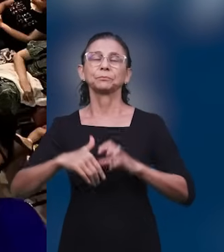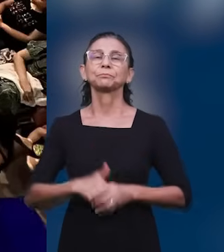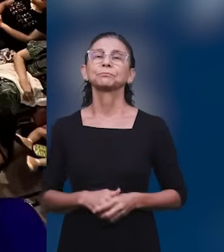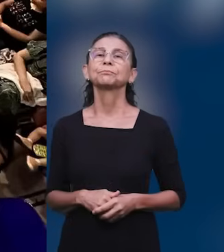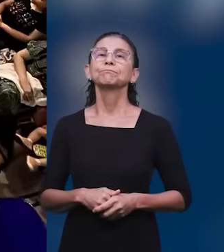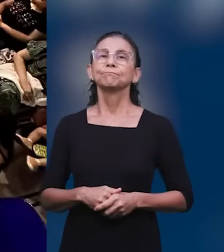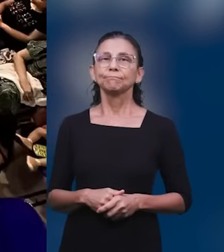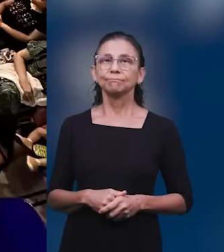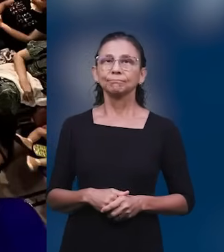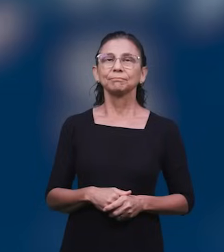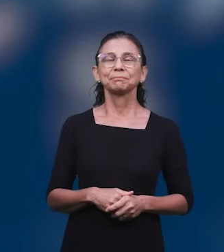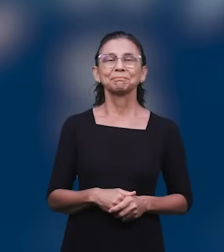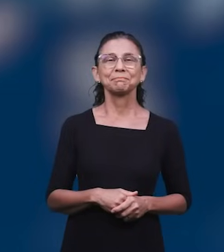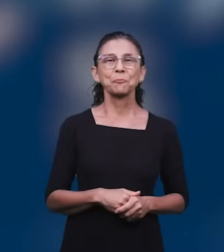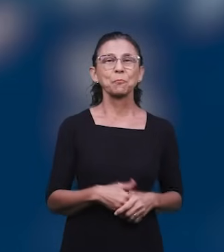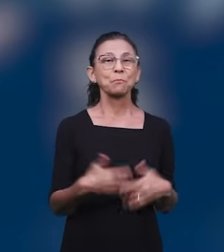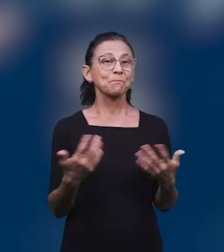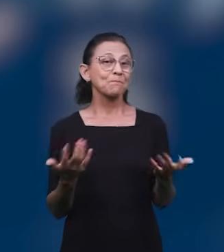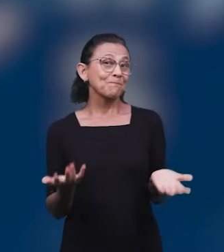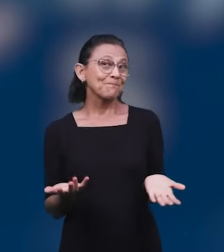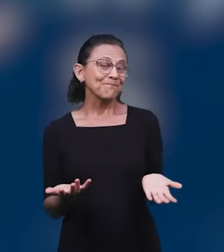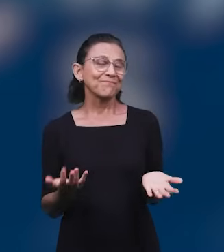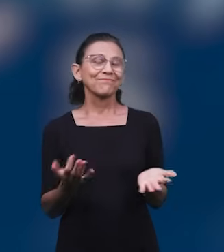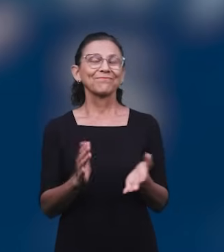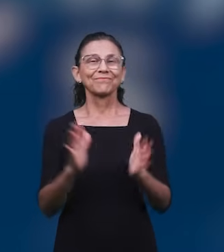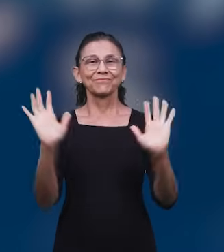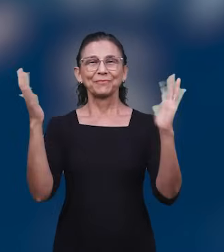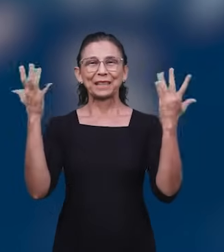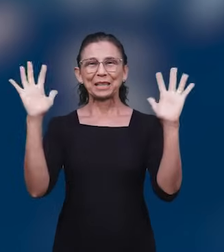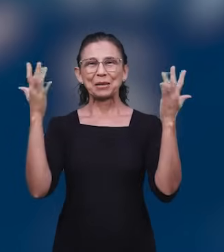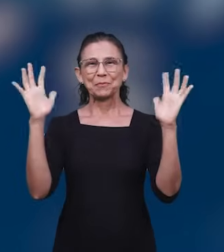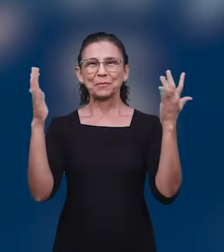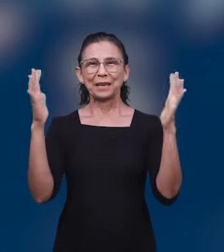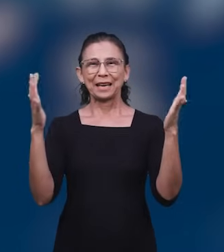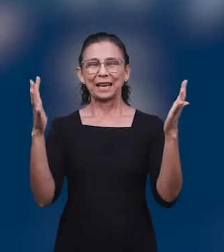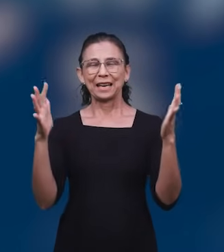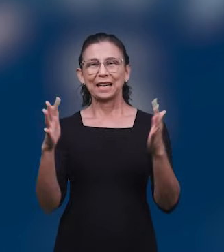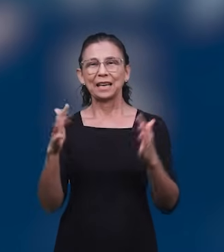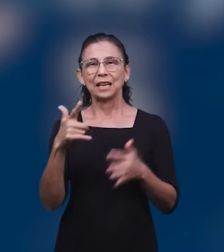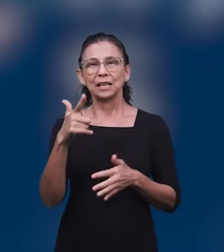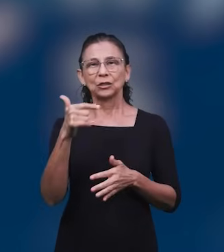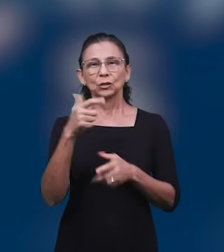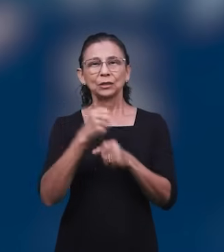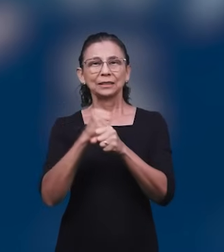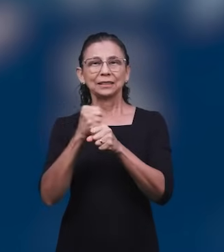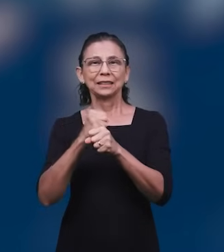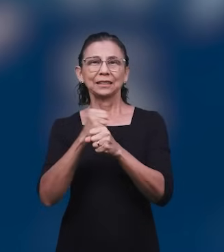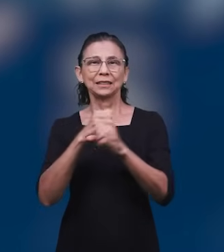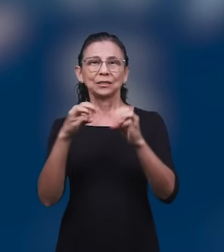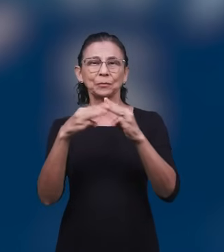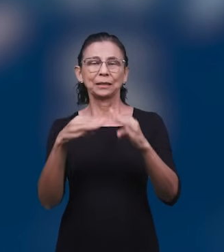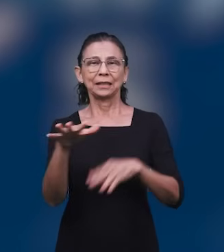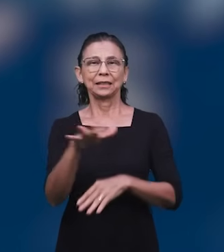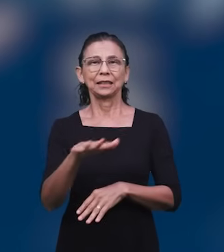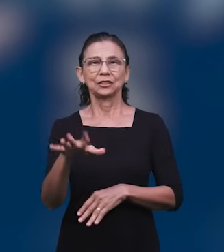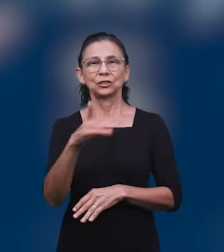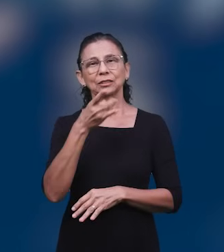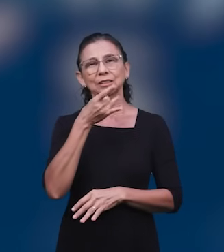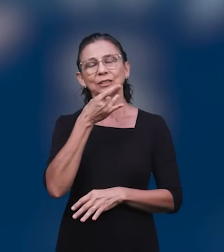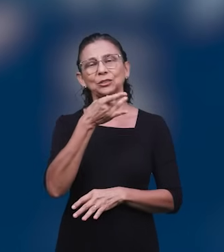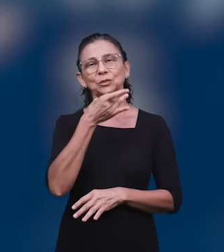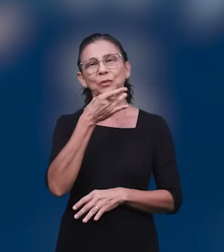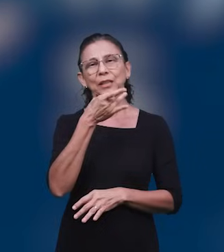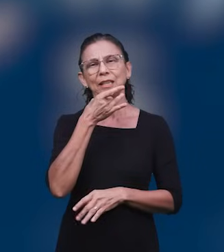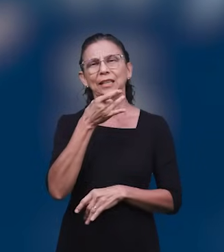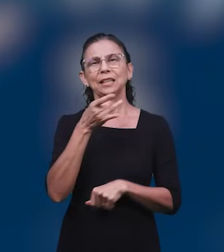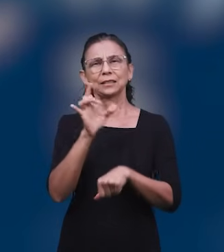Manaim de Cachoeiro de Itapemirim. Por isso, quero mandar aqui meus parabéns pelos 12 anos do Manaim de Cachoeiro de Itapemirim, que